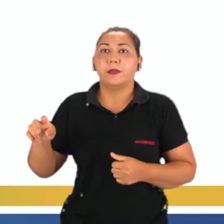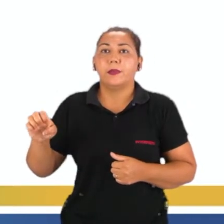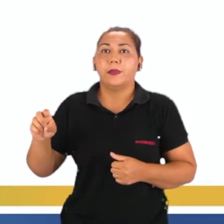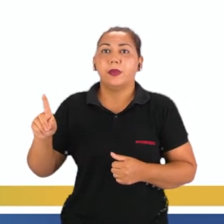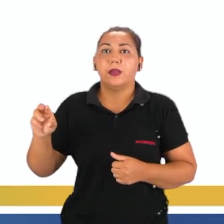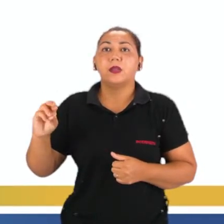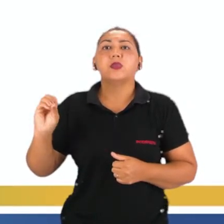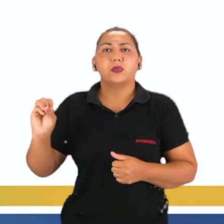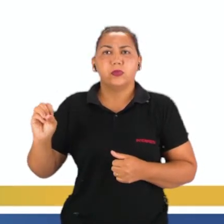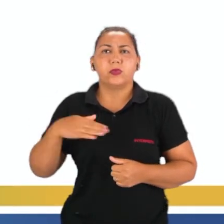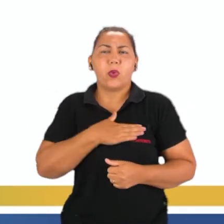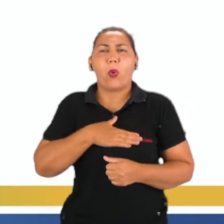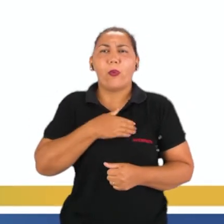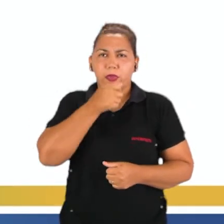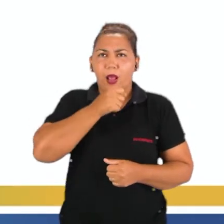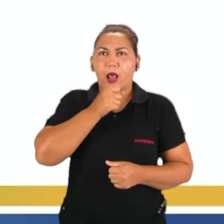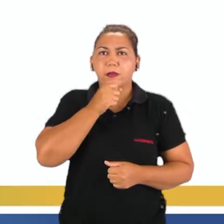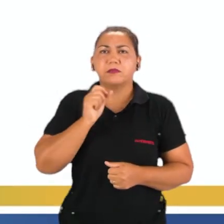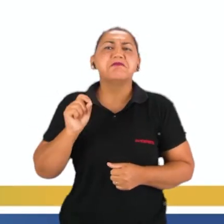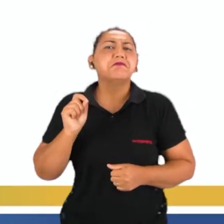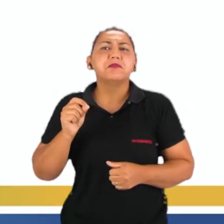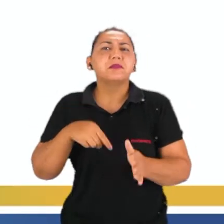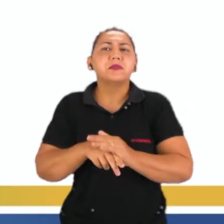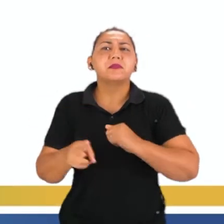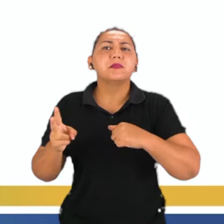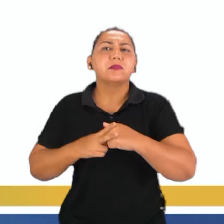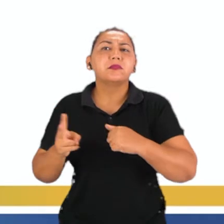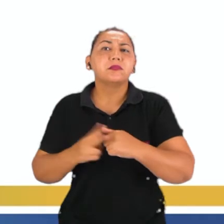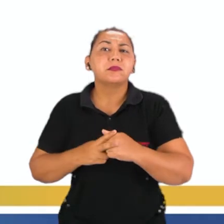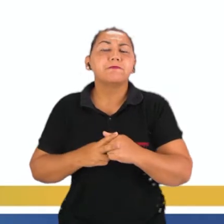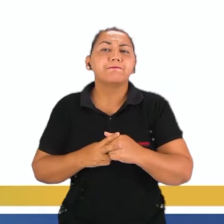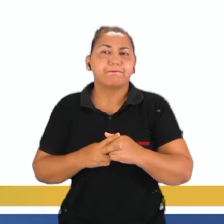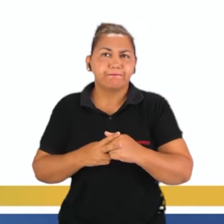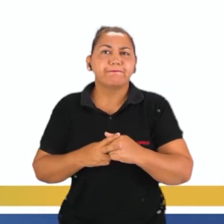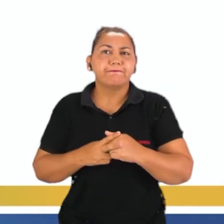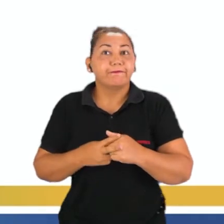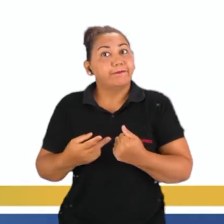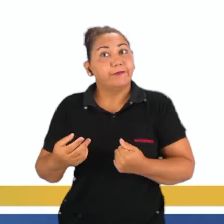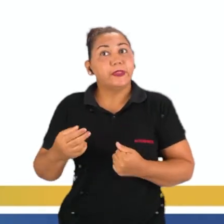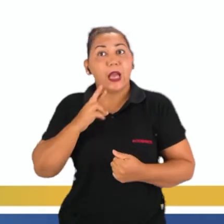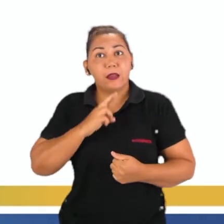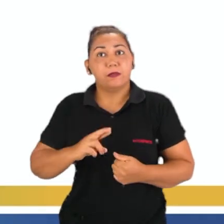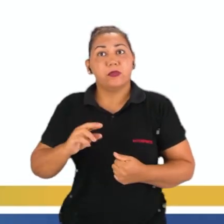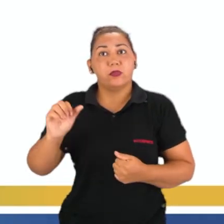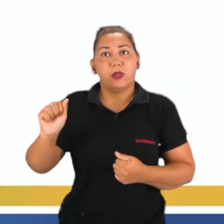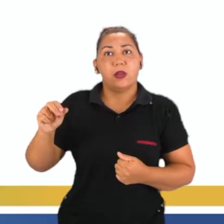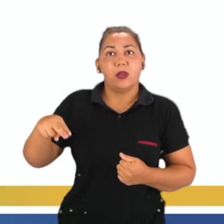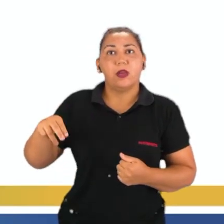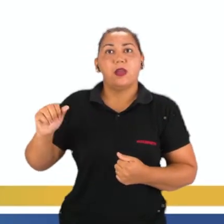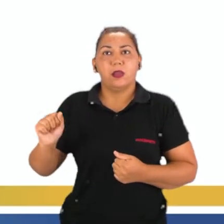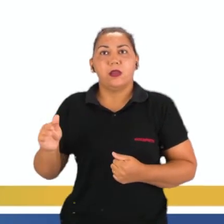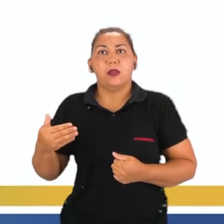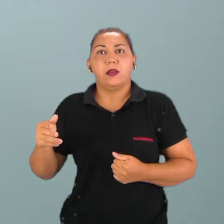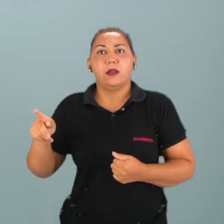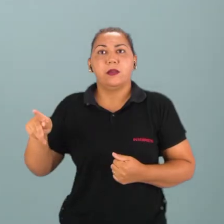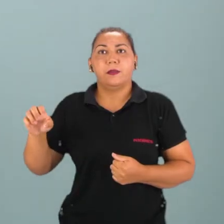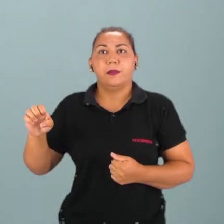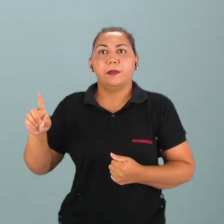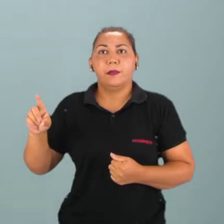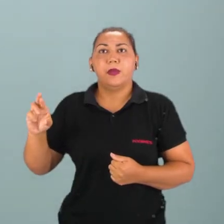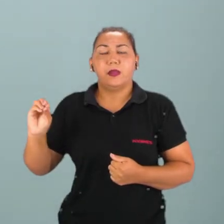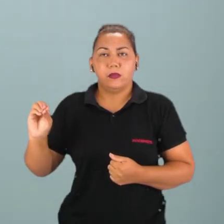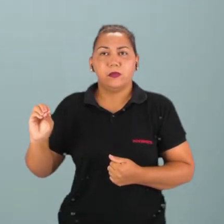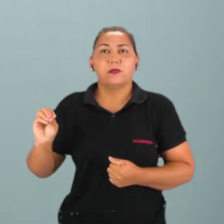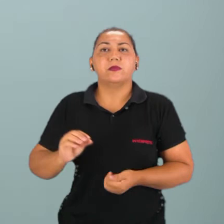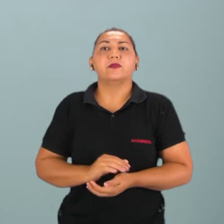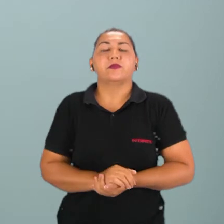verbo: quem gosta de tomar sorvete? Ana e Pedro. Vejam que aqui nós temos dois núcleos do sujeito.